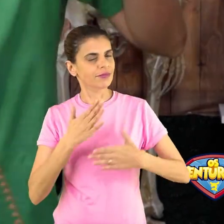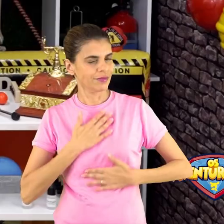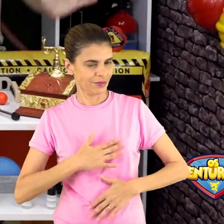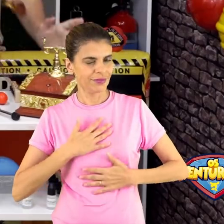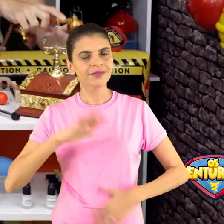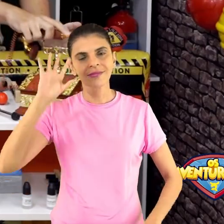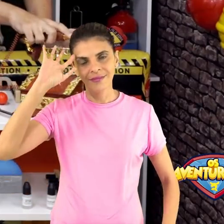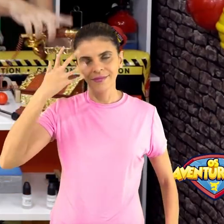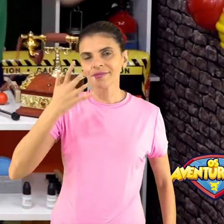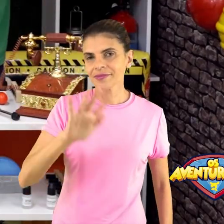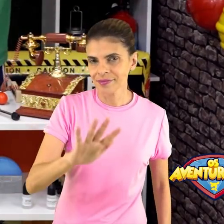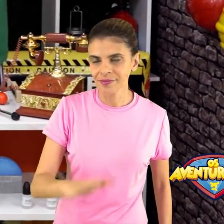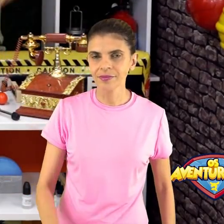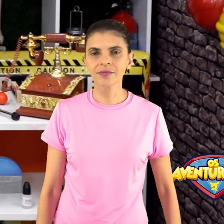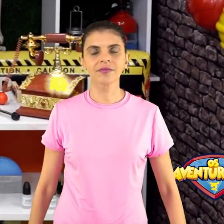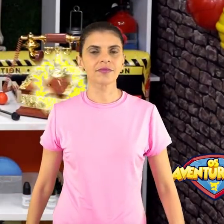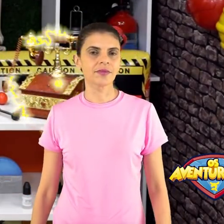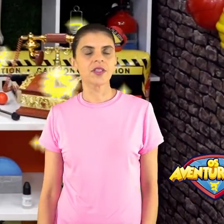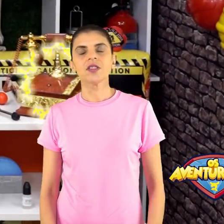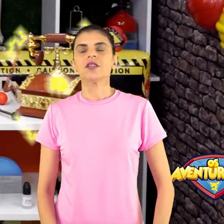resolver.